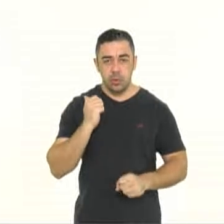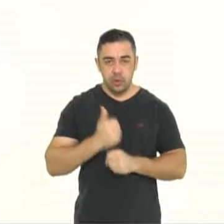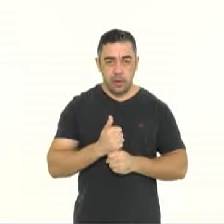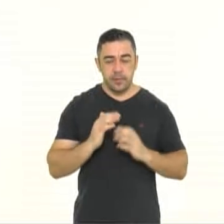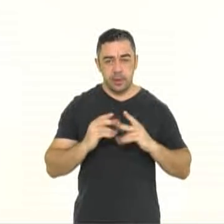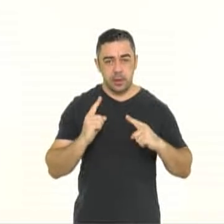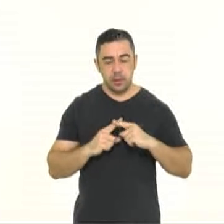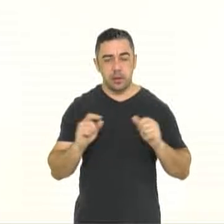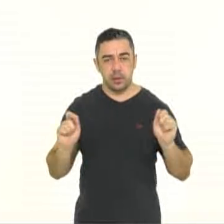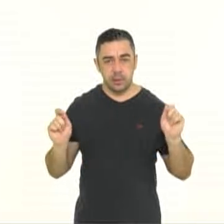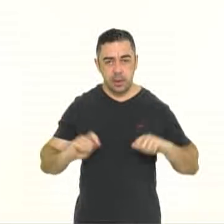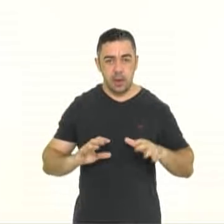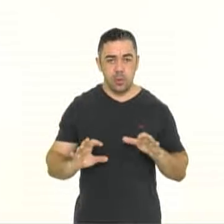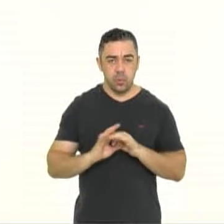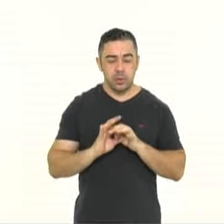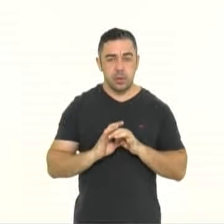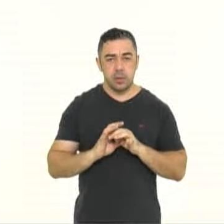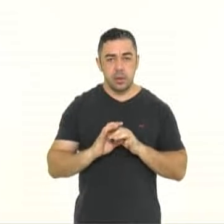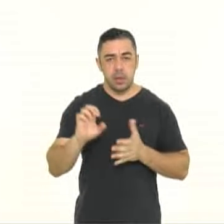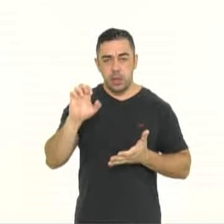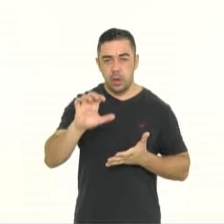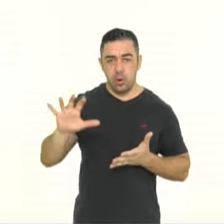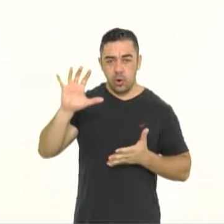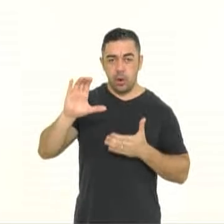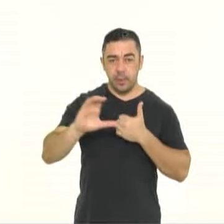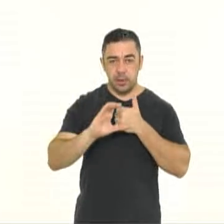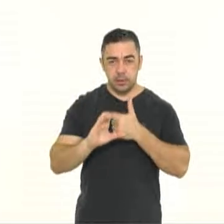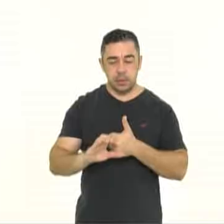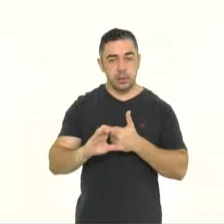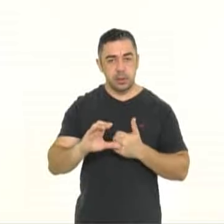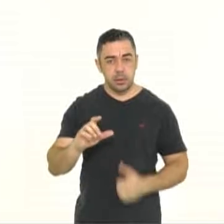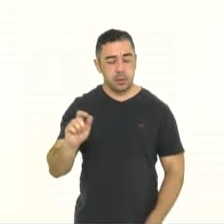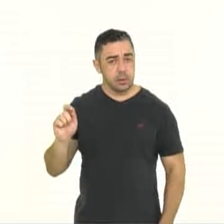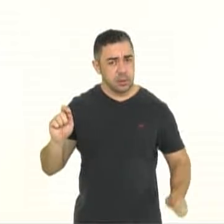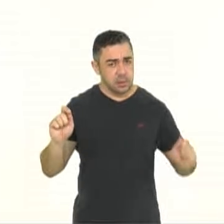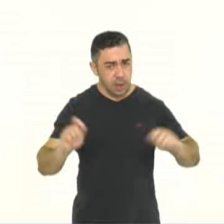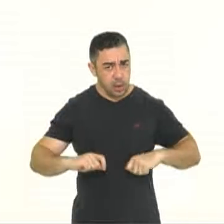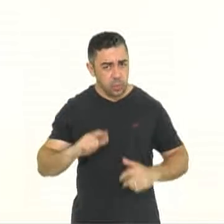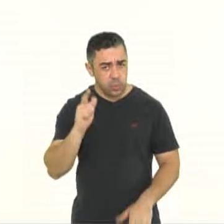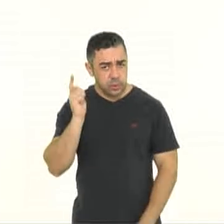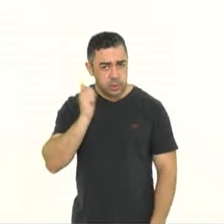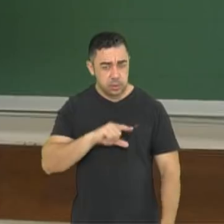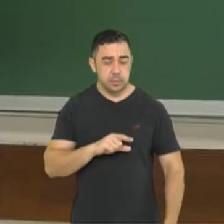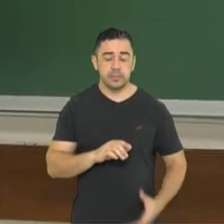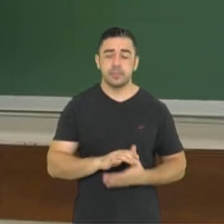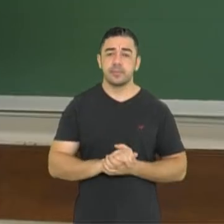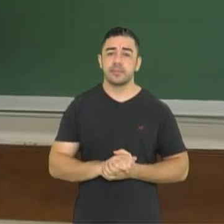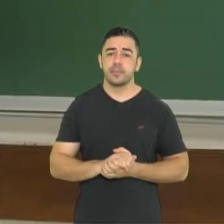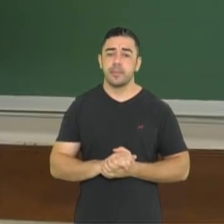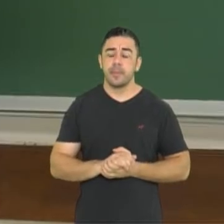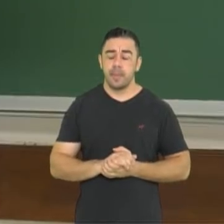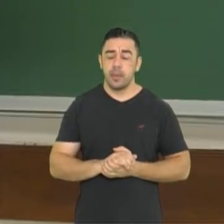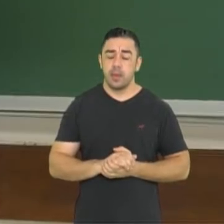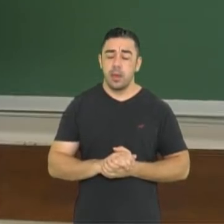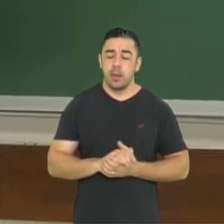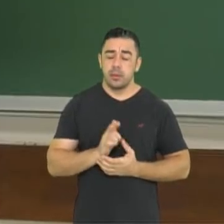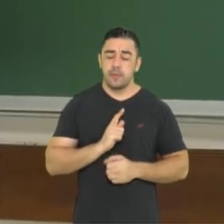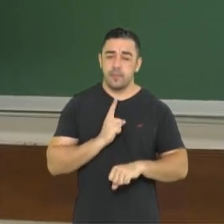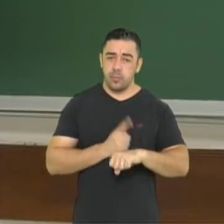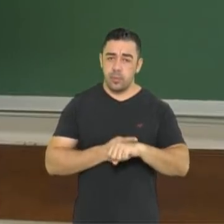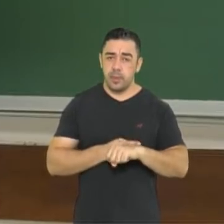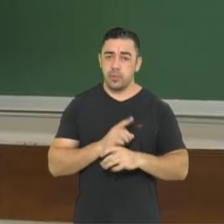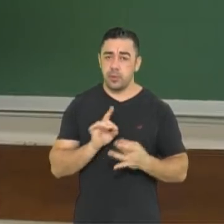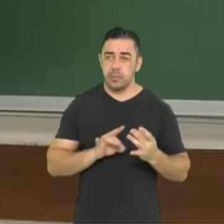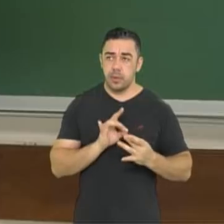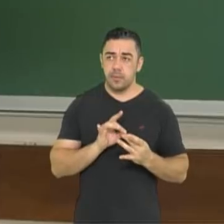dar a unidade à Europa cristã. E deram, professor, olha, momentos específicos da história que